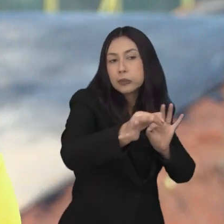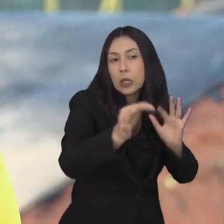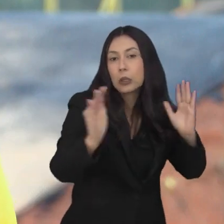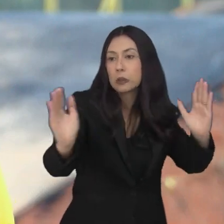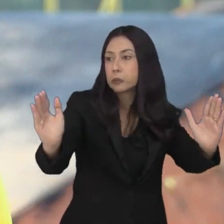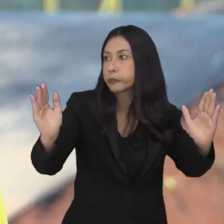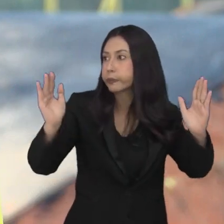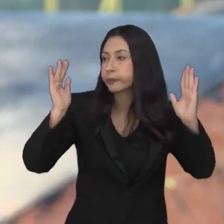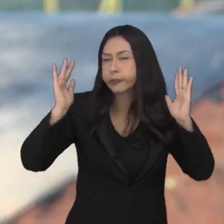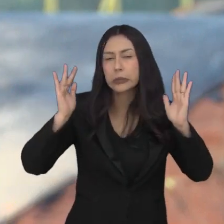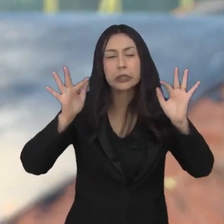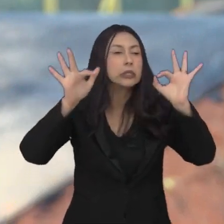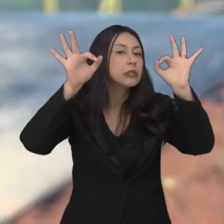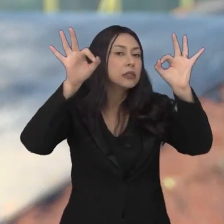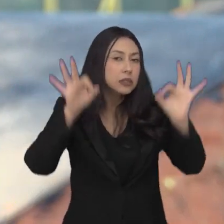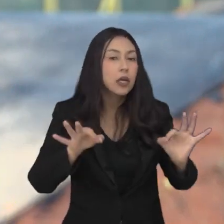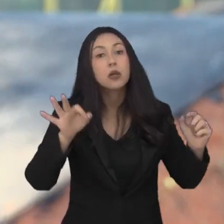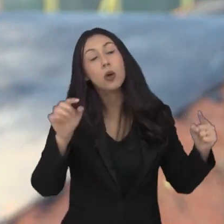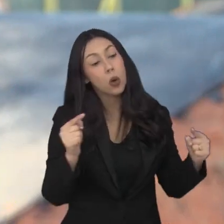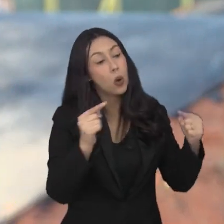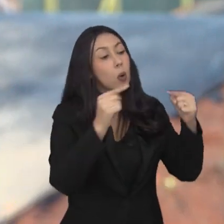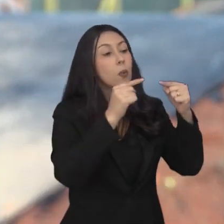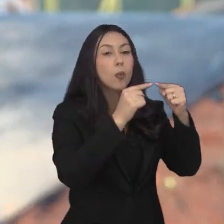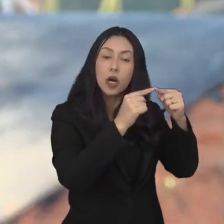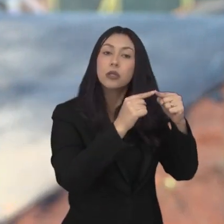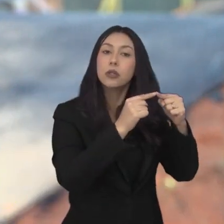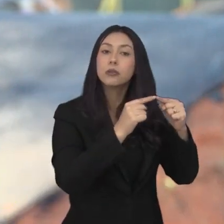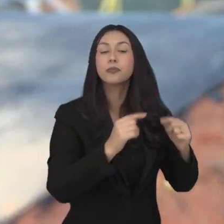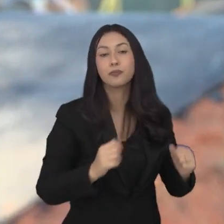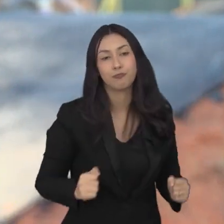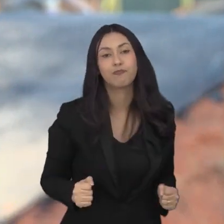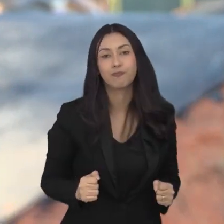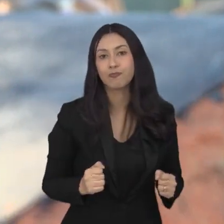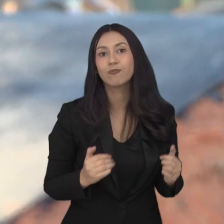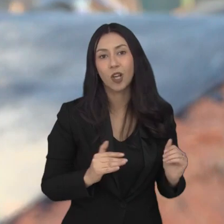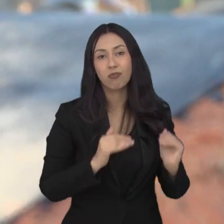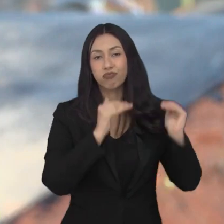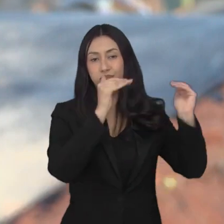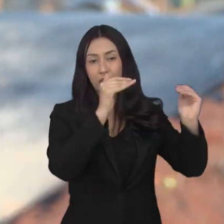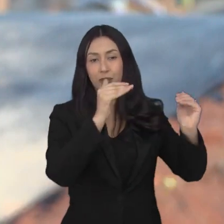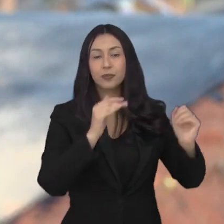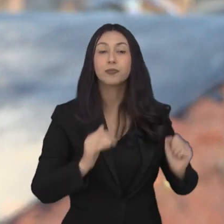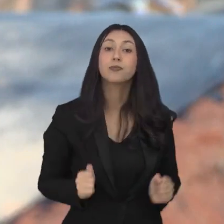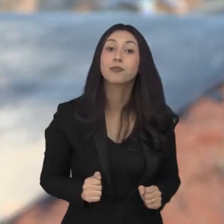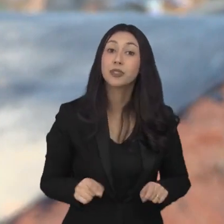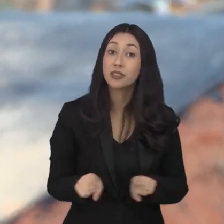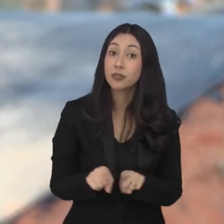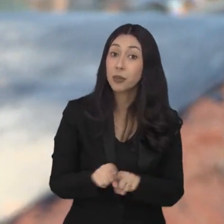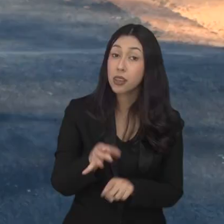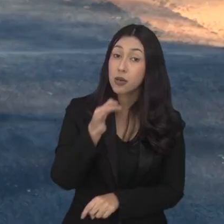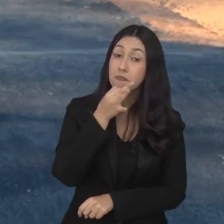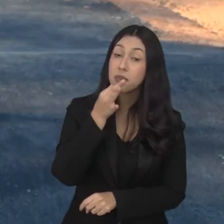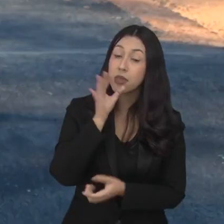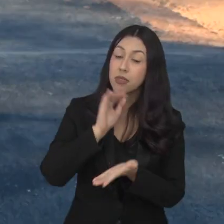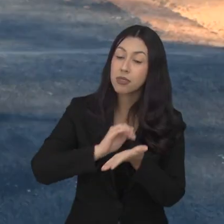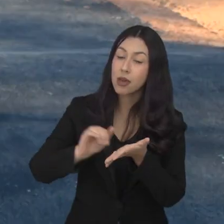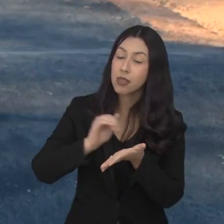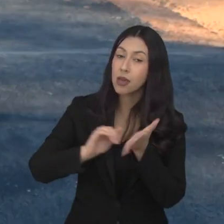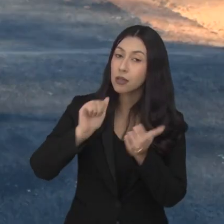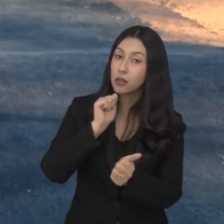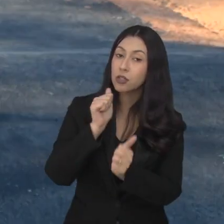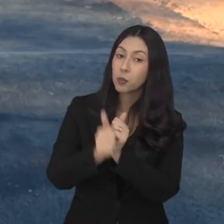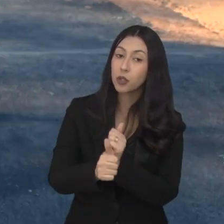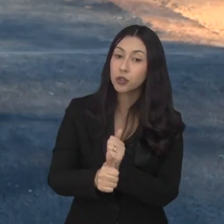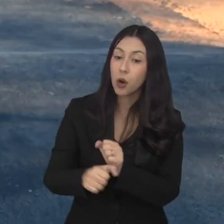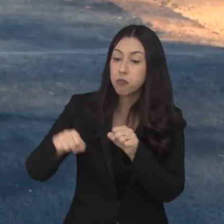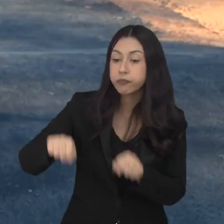largada, as laterais, os paredões comportando as categorias de mais fortes, Elites e Juniorman. Segundo a